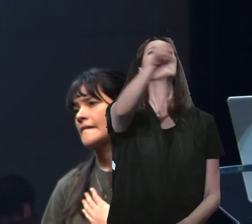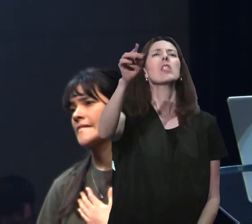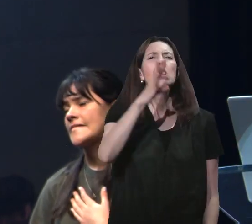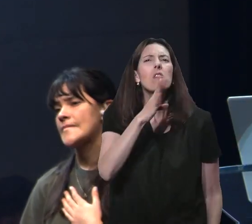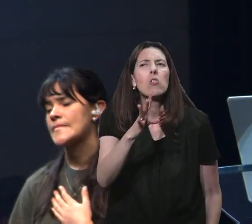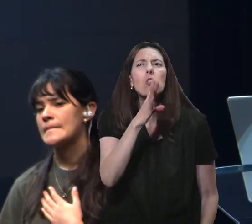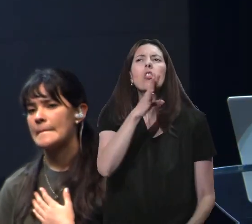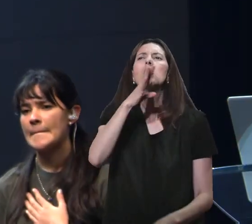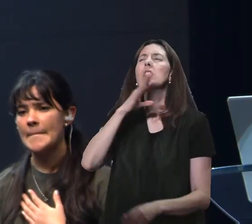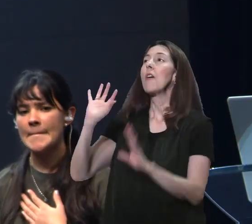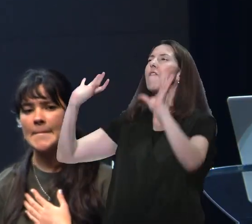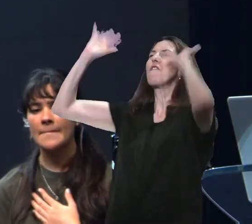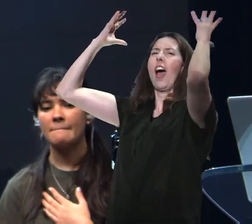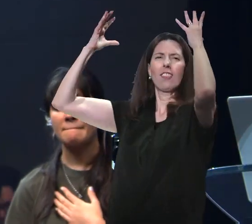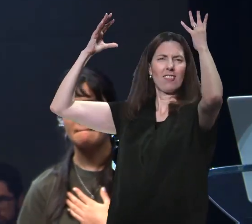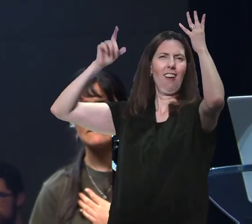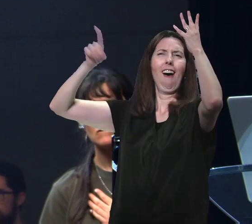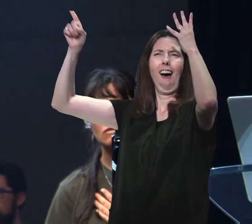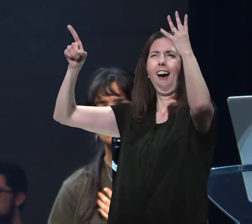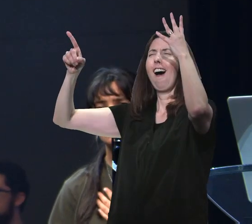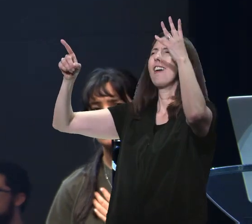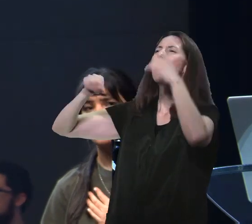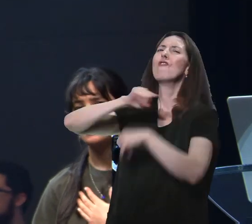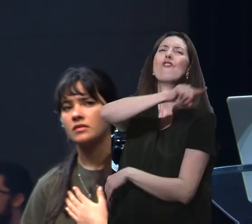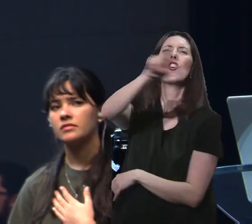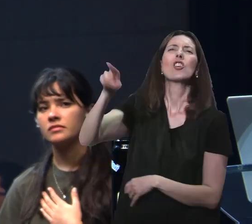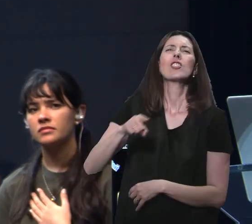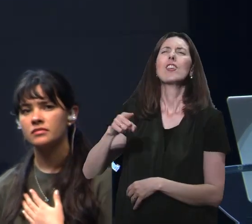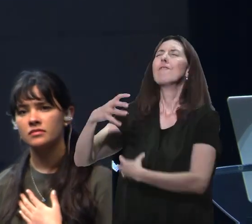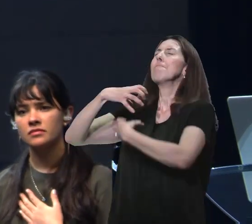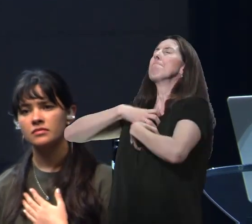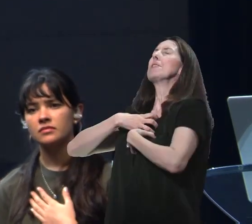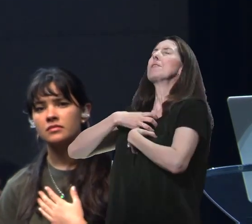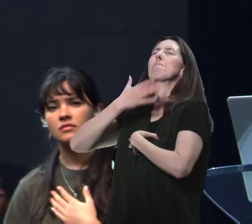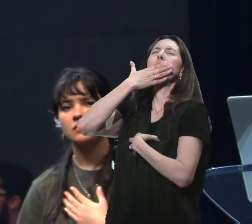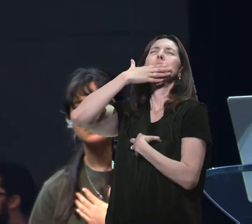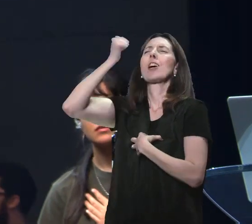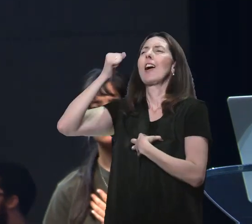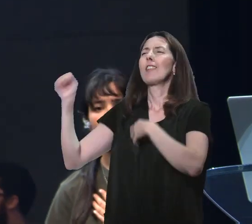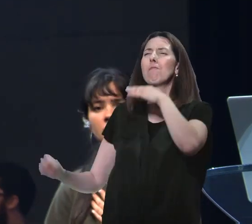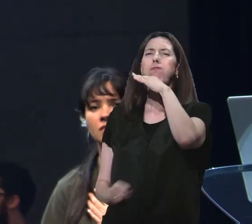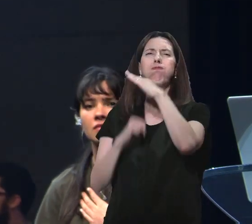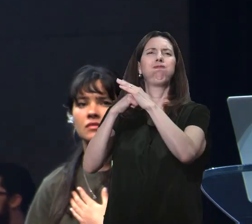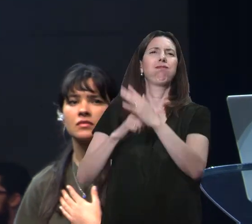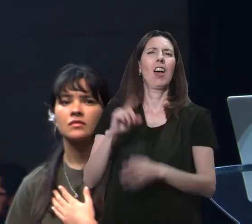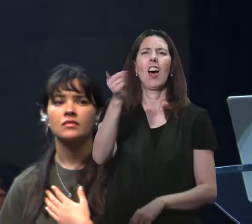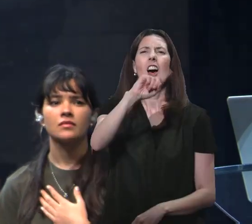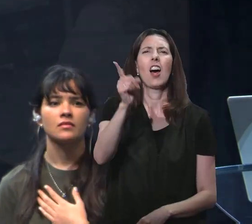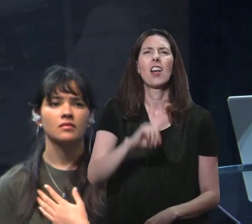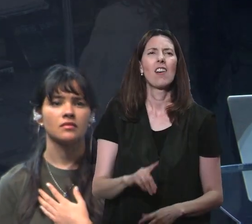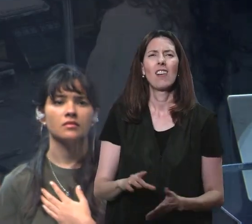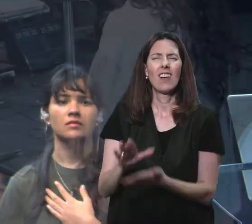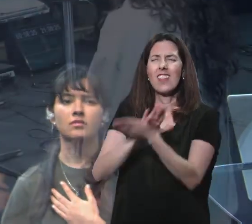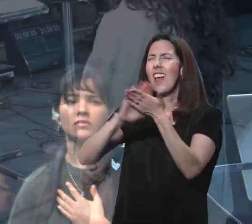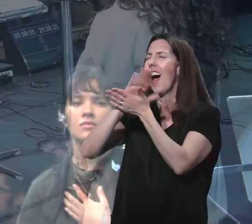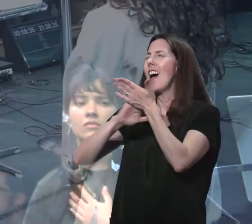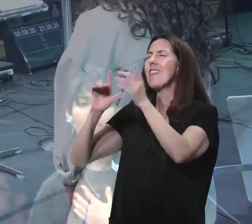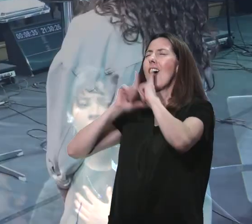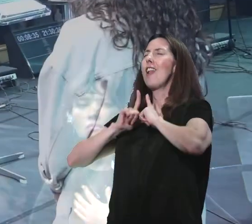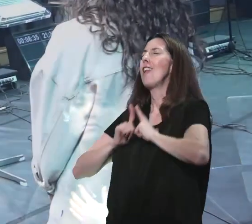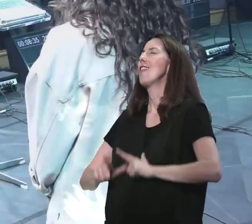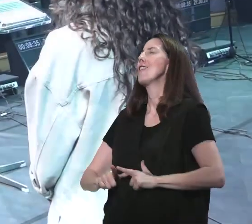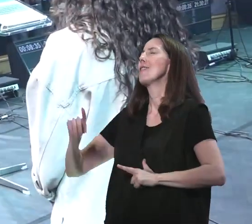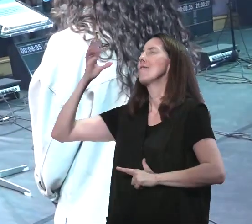outro tipo de festa, você vai beber outro tipo de coisa. Não é bebida misturada, não,